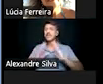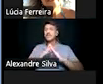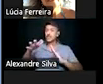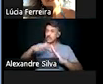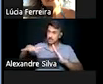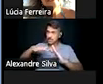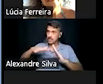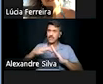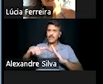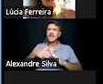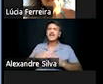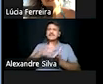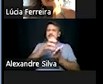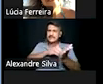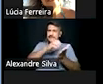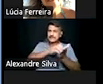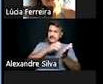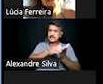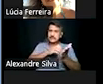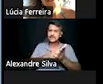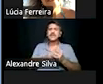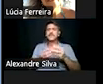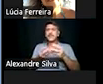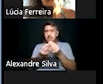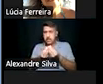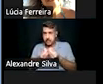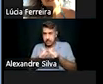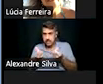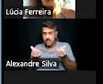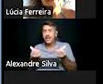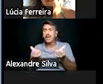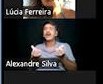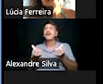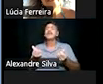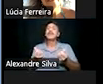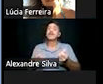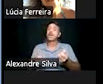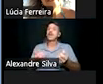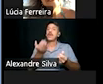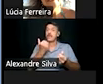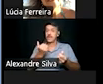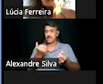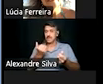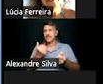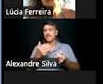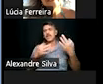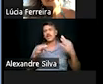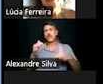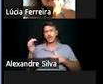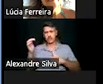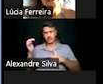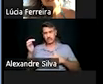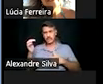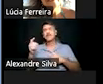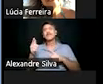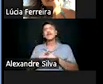locais raspam esses fósseis, trituram os fósseis e os ingerem para dor de estômago, e também se